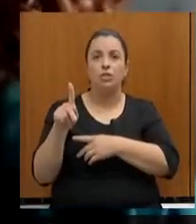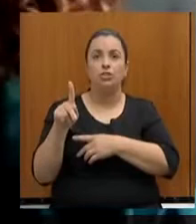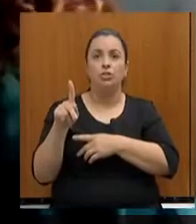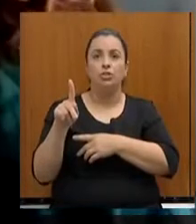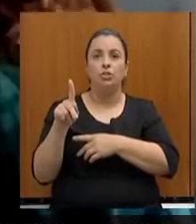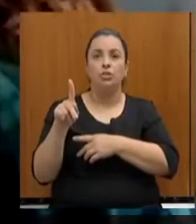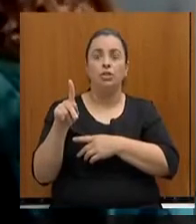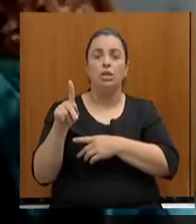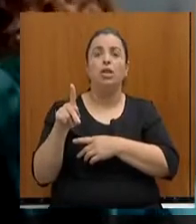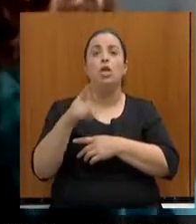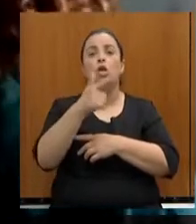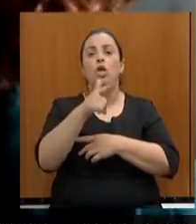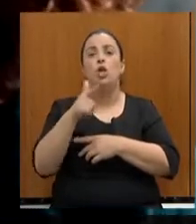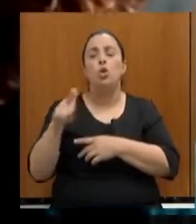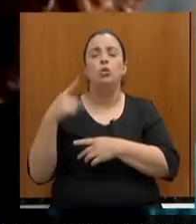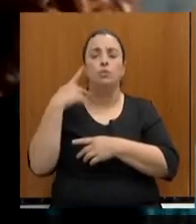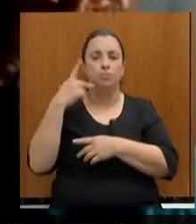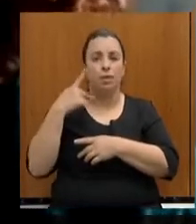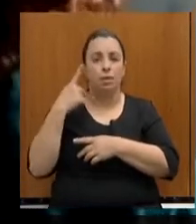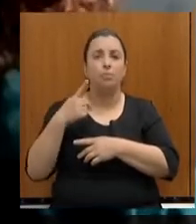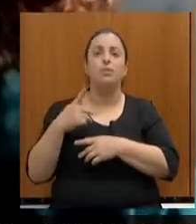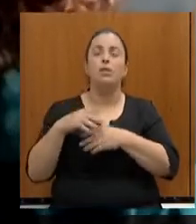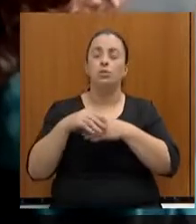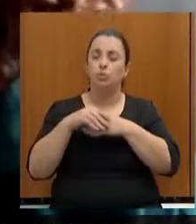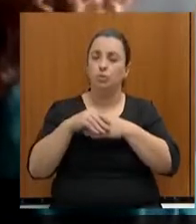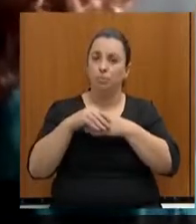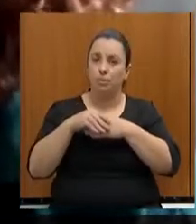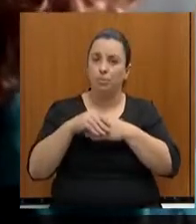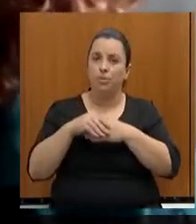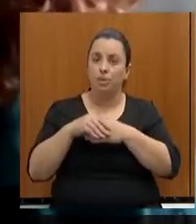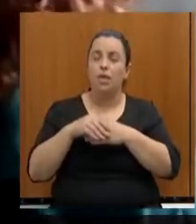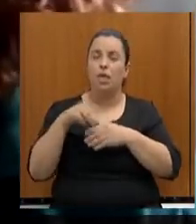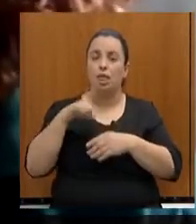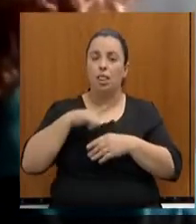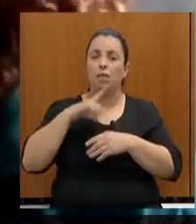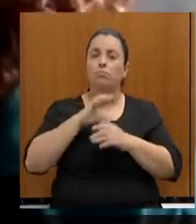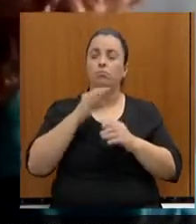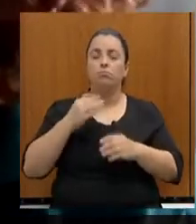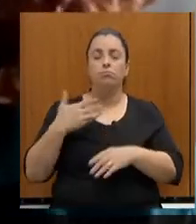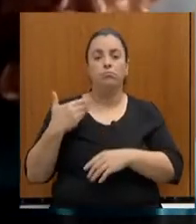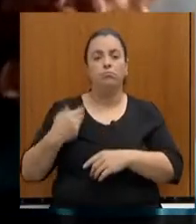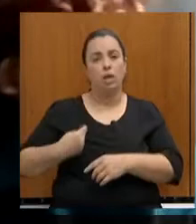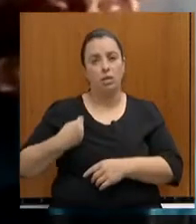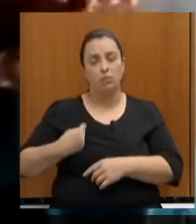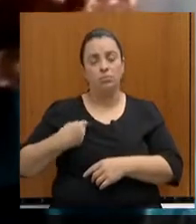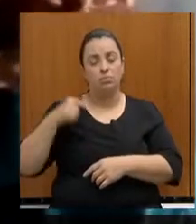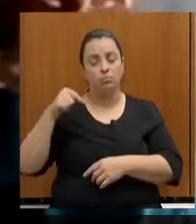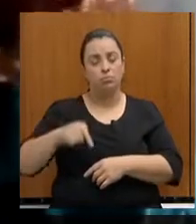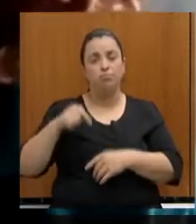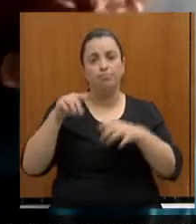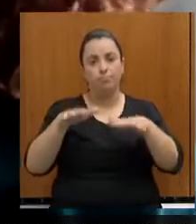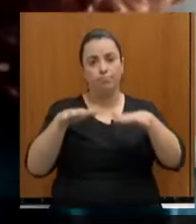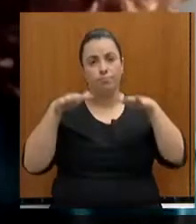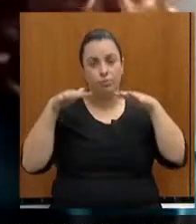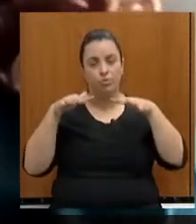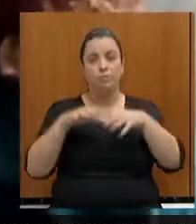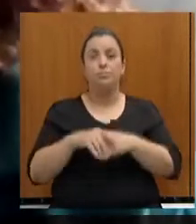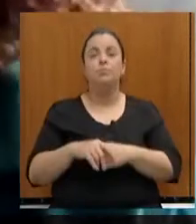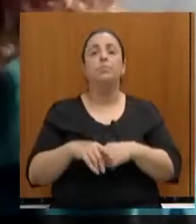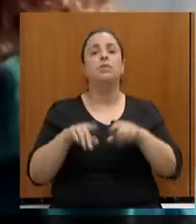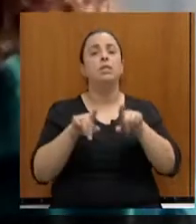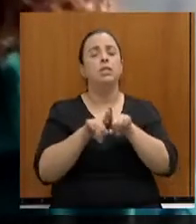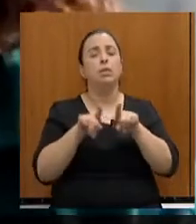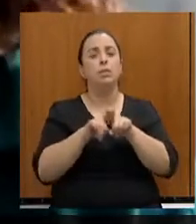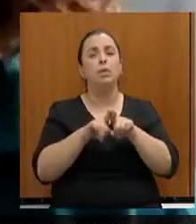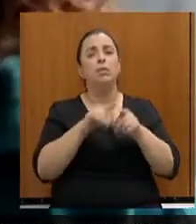pessoa dele cumprimentar os demais parlamentares estão nesta audiência queria cumprimentar a secretária Marília todos que nos acompanha também